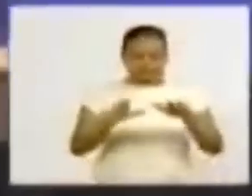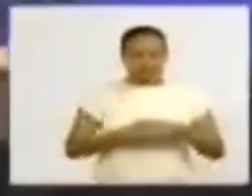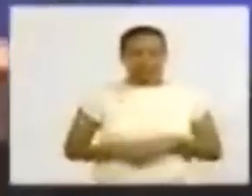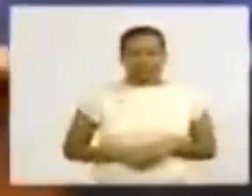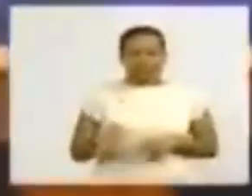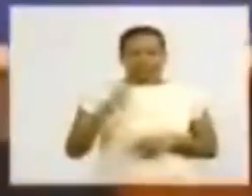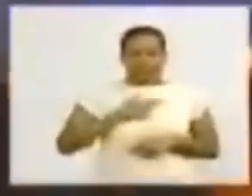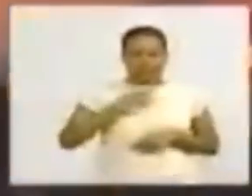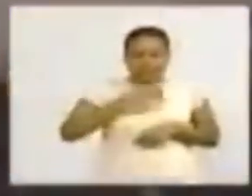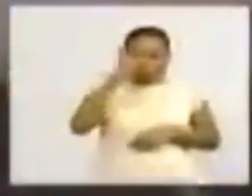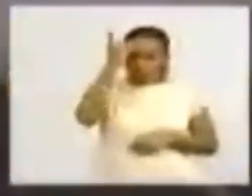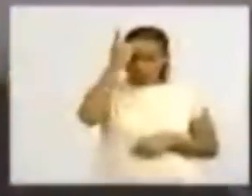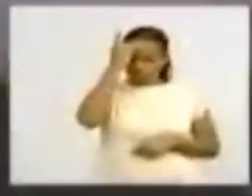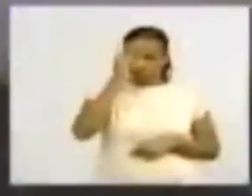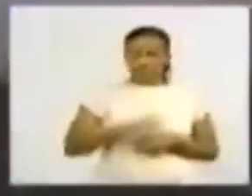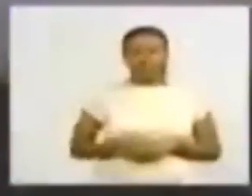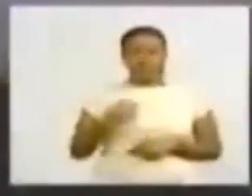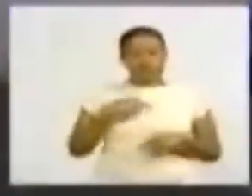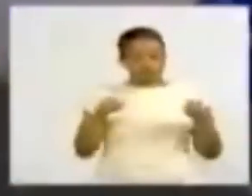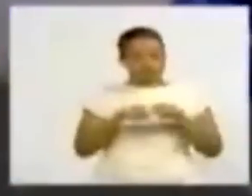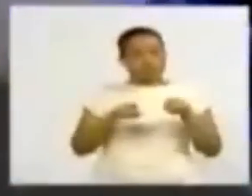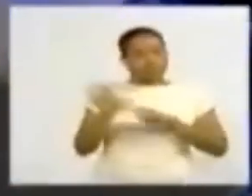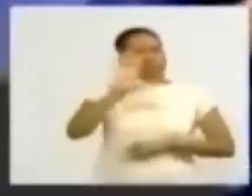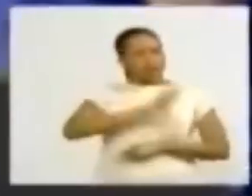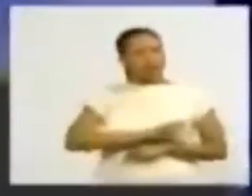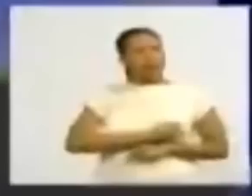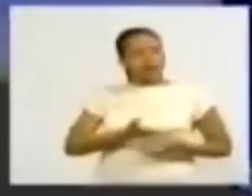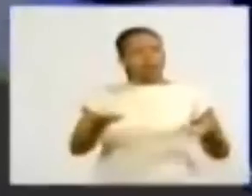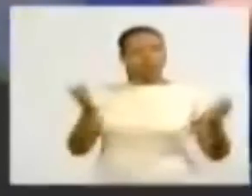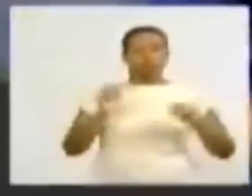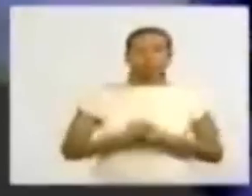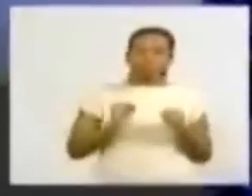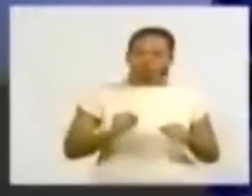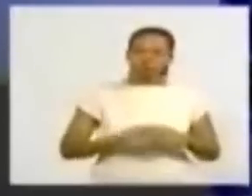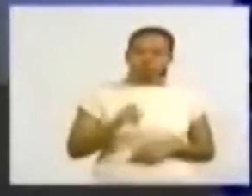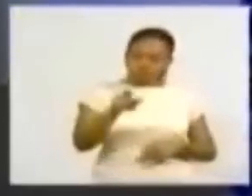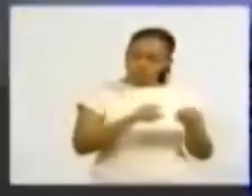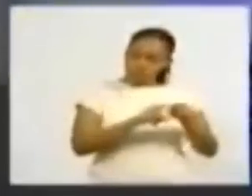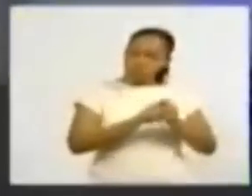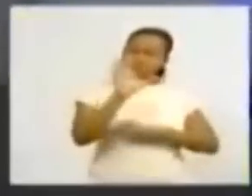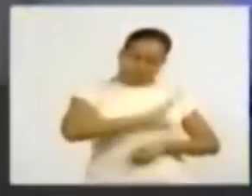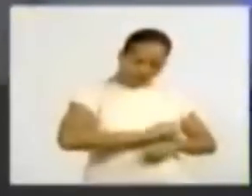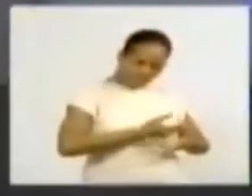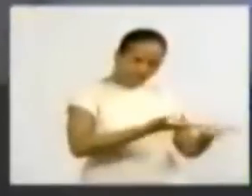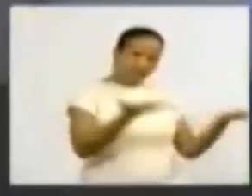Mas há um dom. Eu sou capaz de amar. Você é capaz de amar.